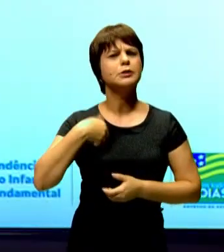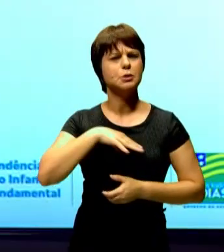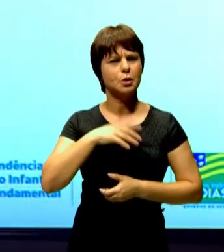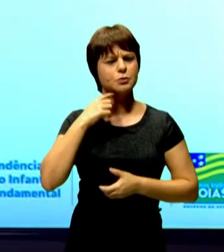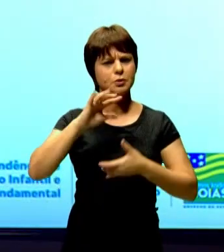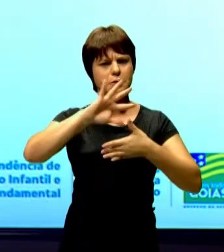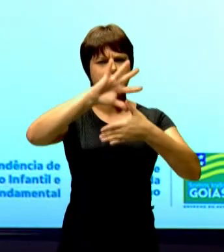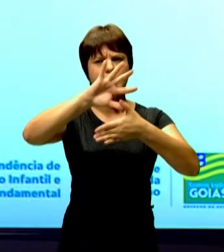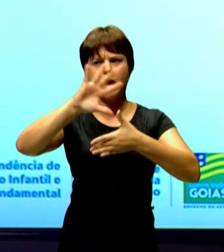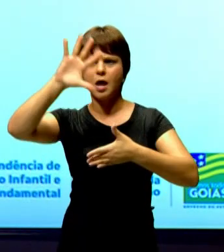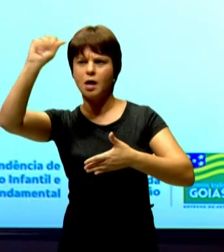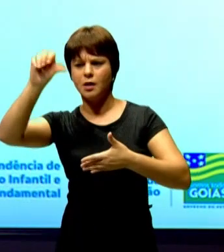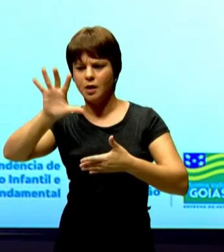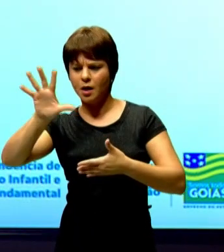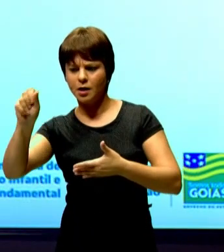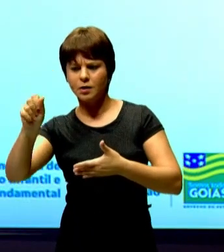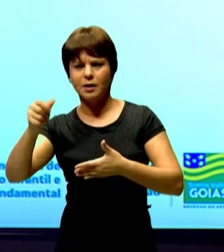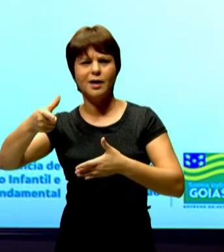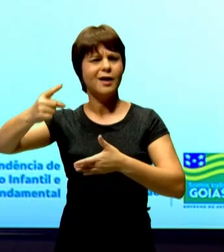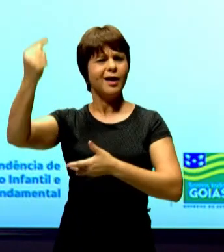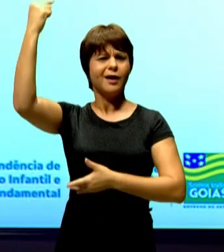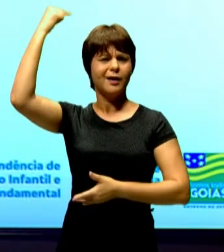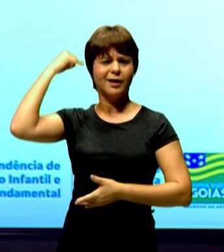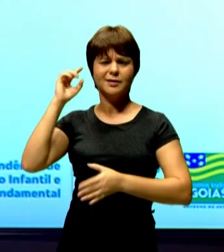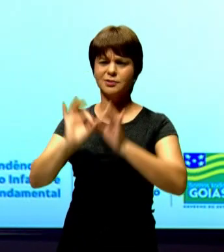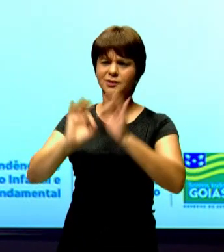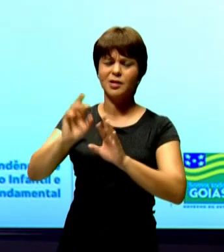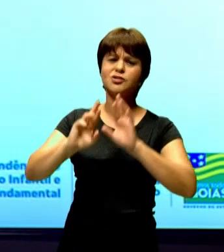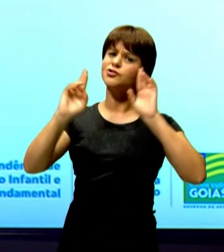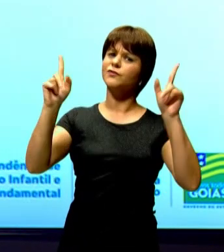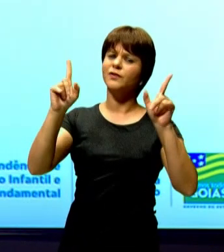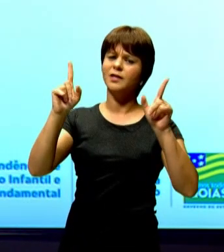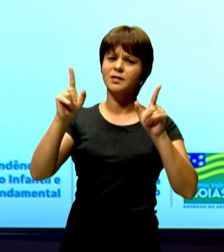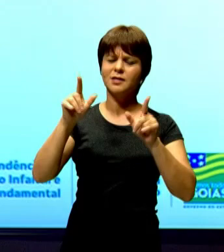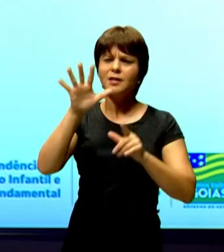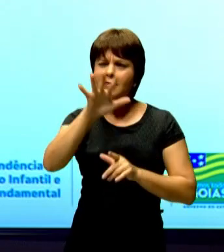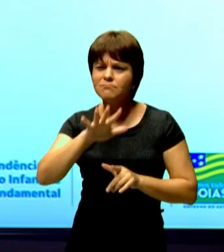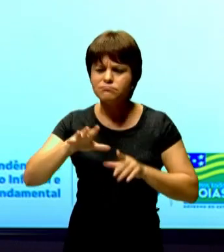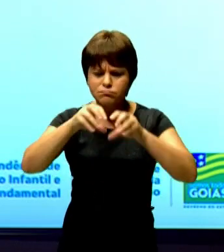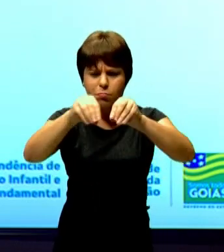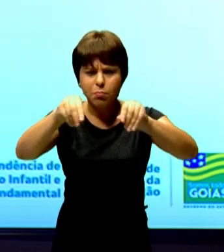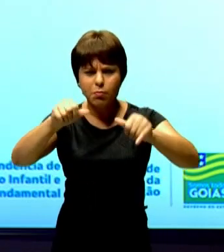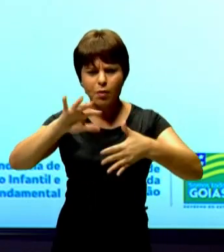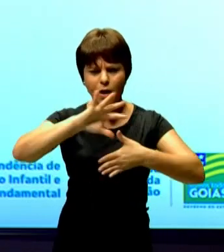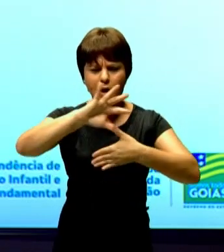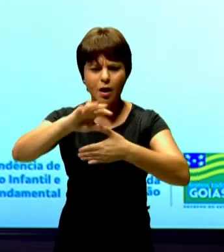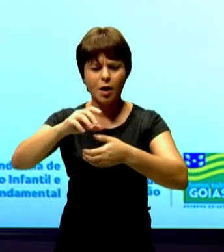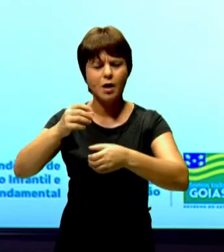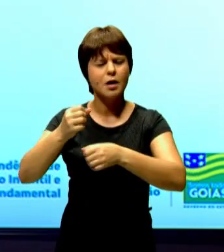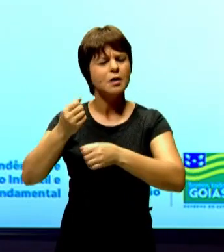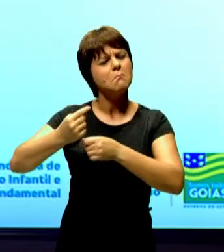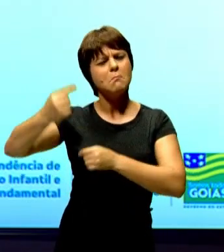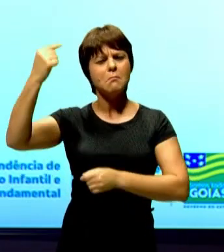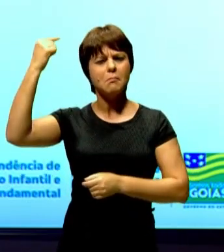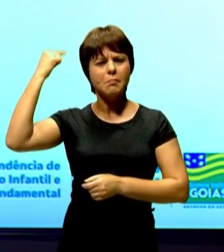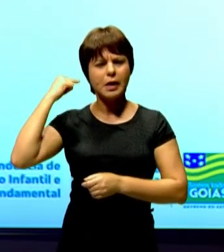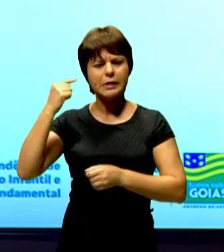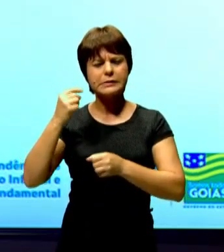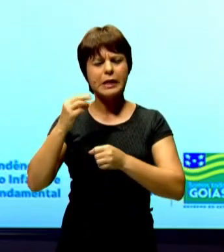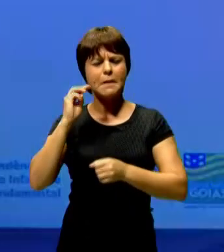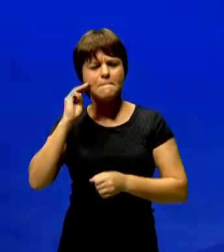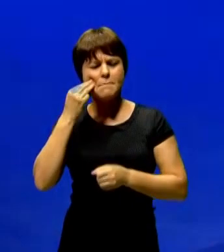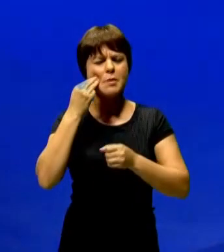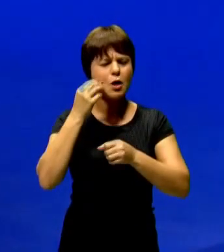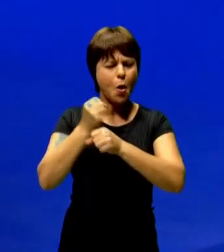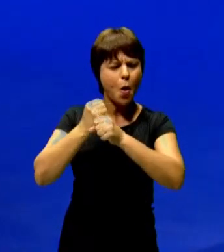hoje nem sempre foram organizados assim. Essas grandes massas de terra, num passado bem remoto, em todos esses milhões de